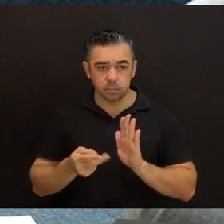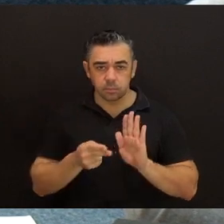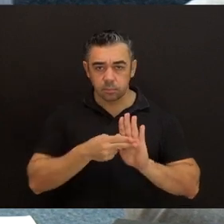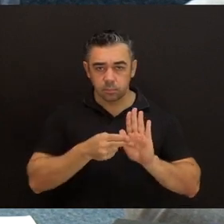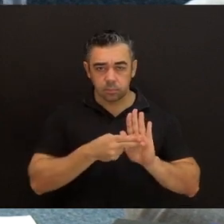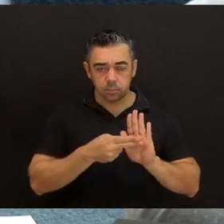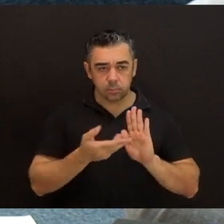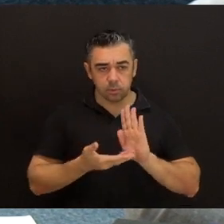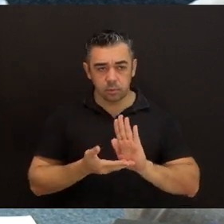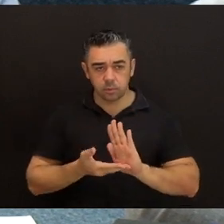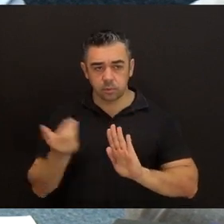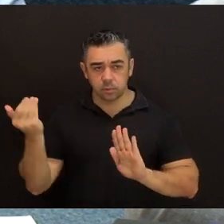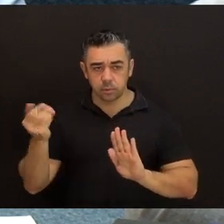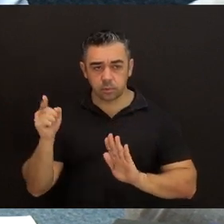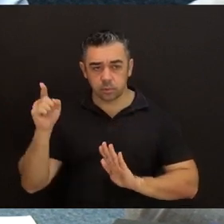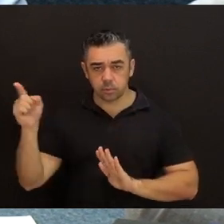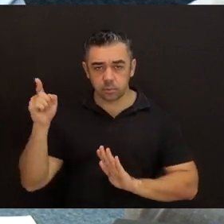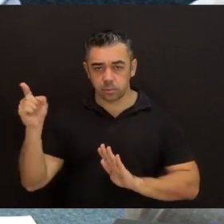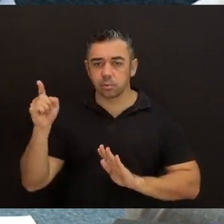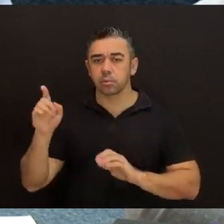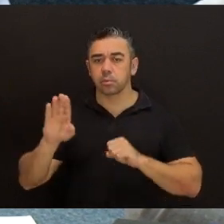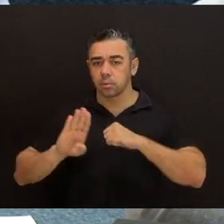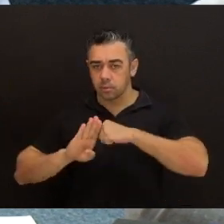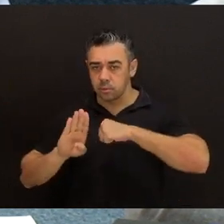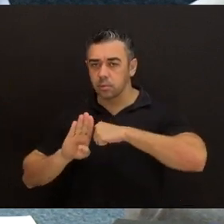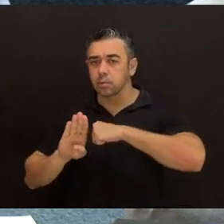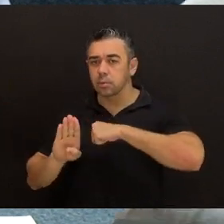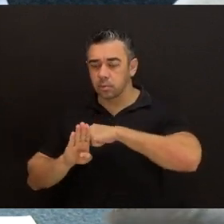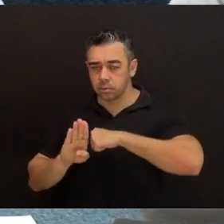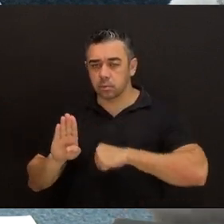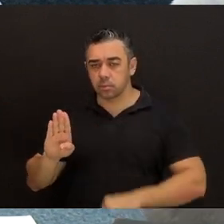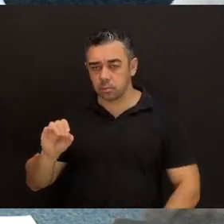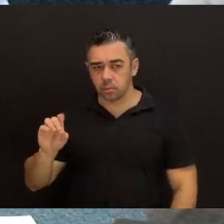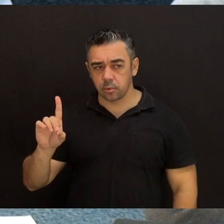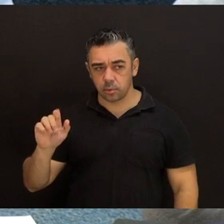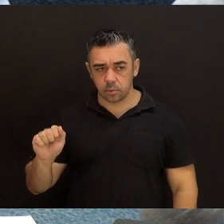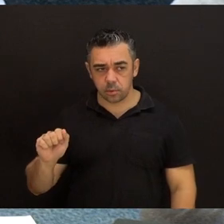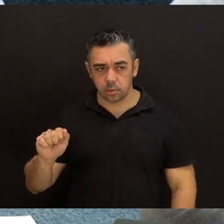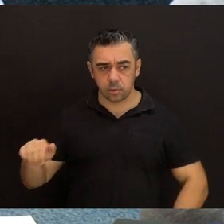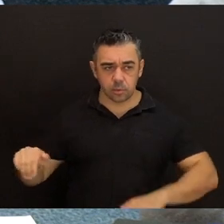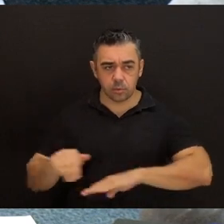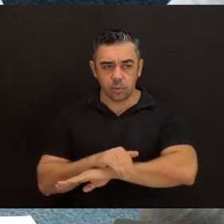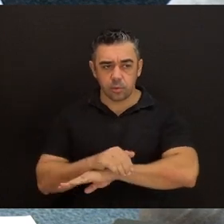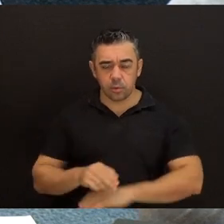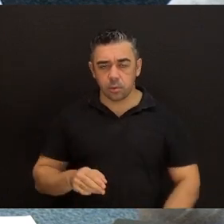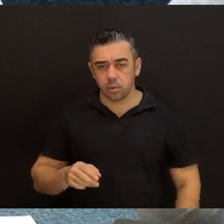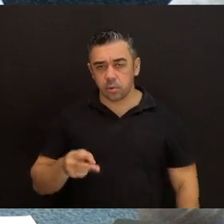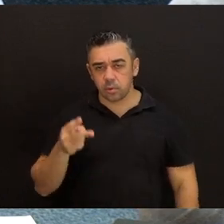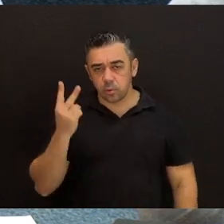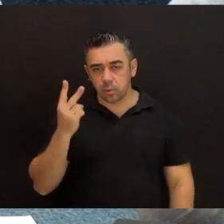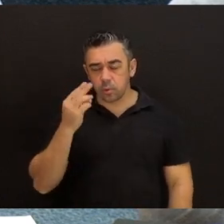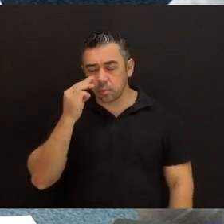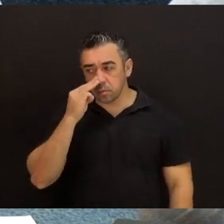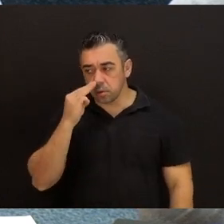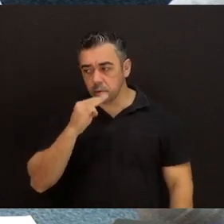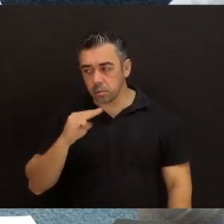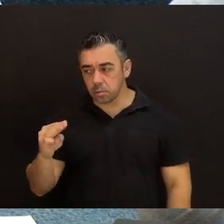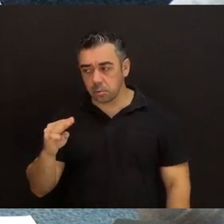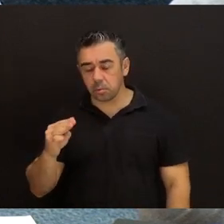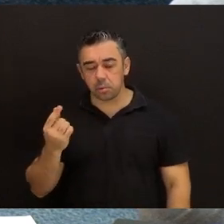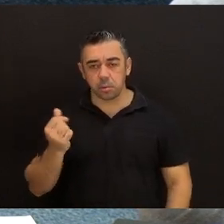de lá por favor que borda do campo precisa mas lá na Rua das Rosas são 2 milhões e meio de investimento é com